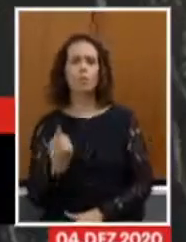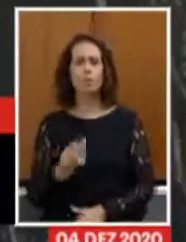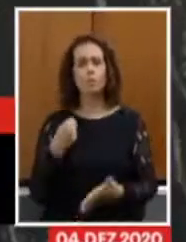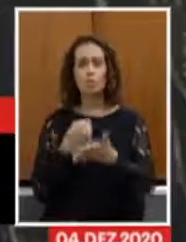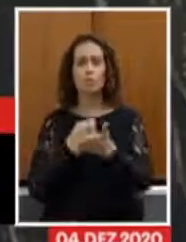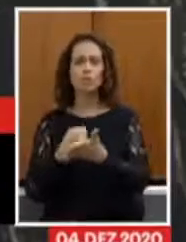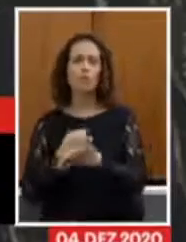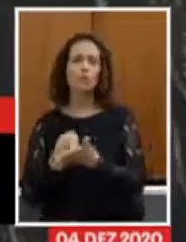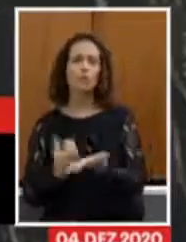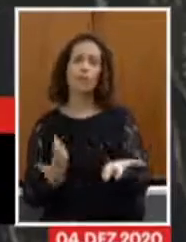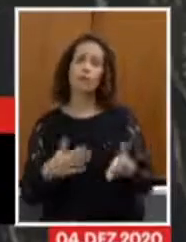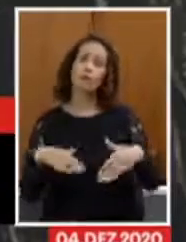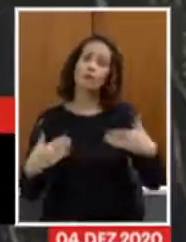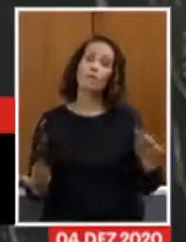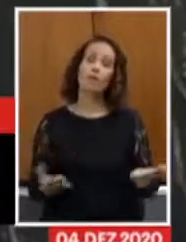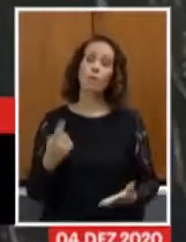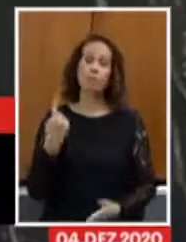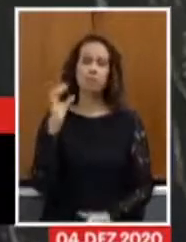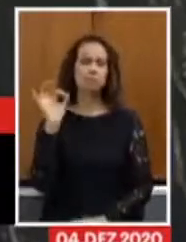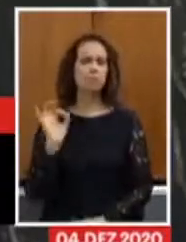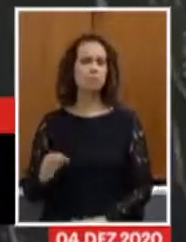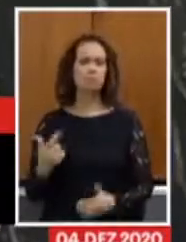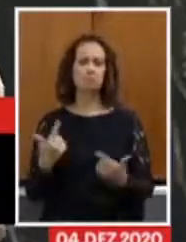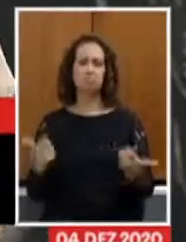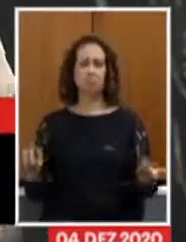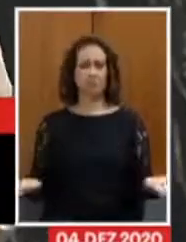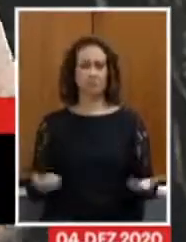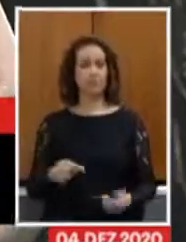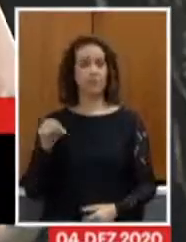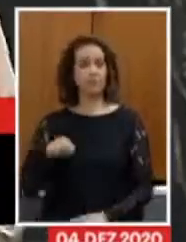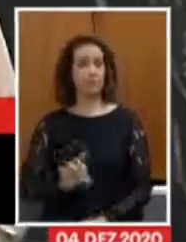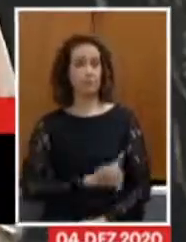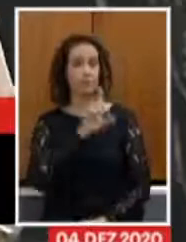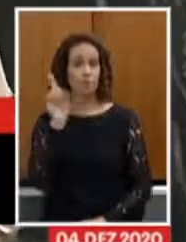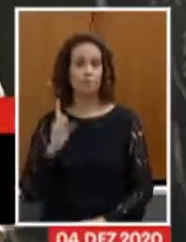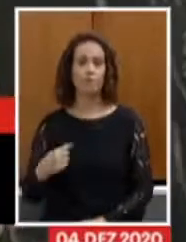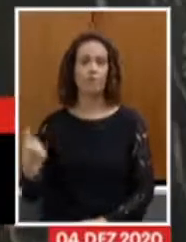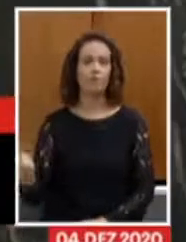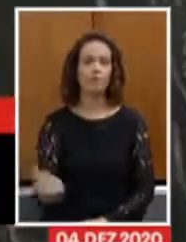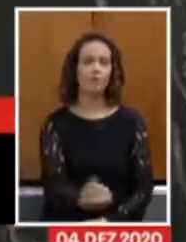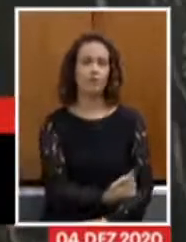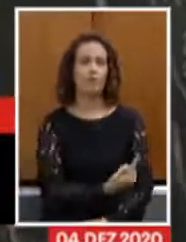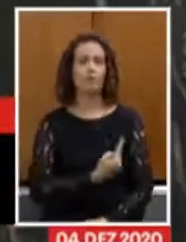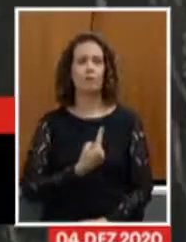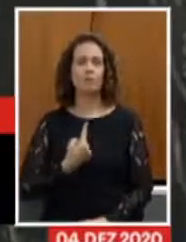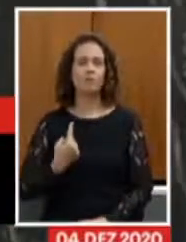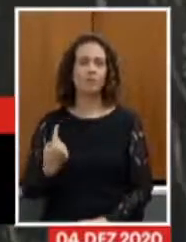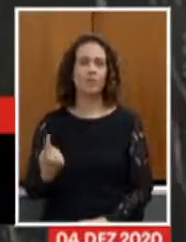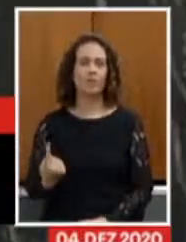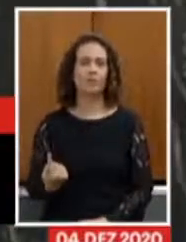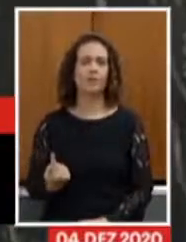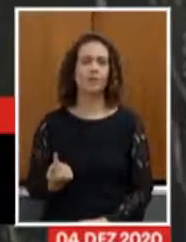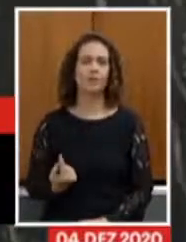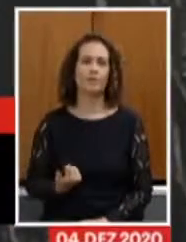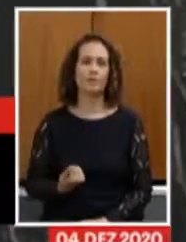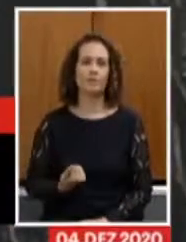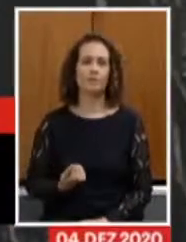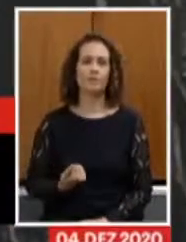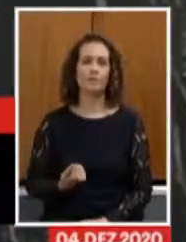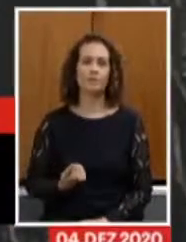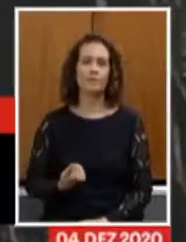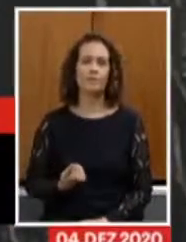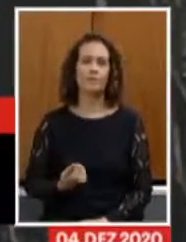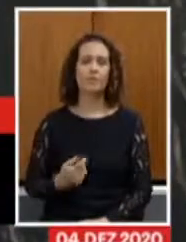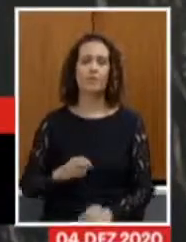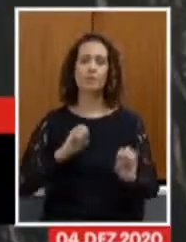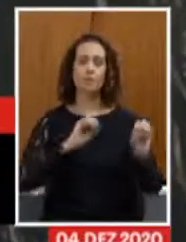teremos sequer 1%. Esse é um dia em que todos nós que defendemos ciência, pesquisa, tecnologia e educação